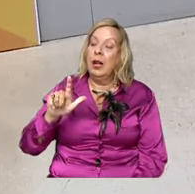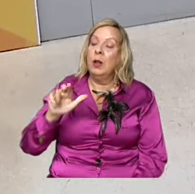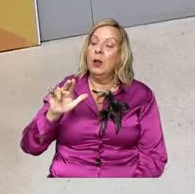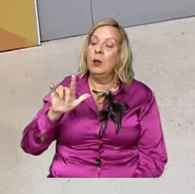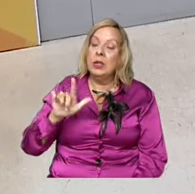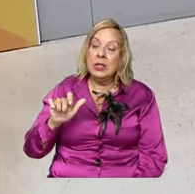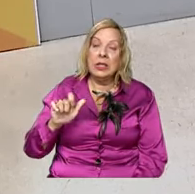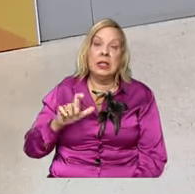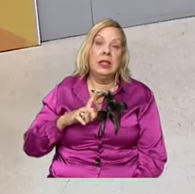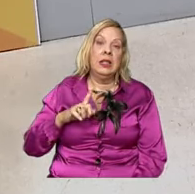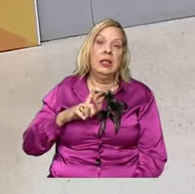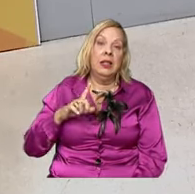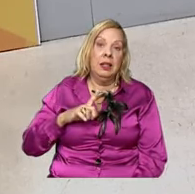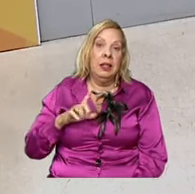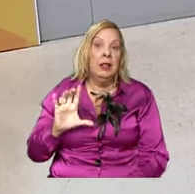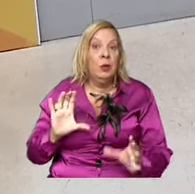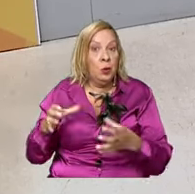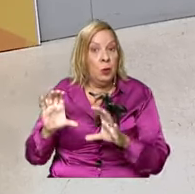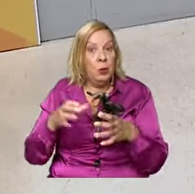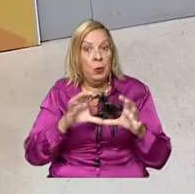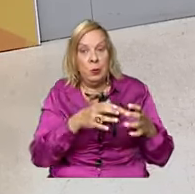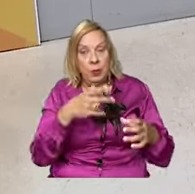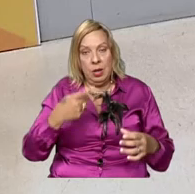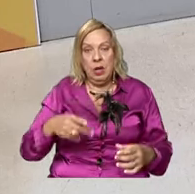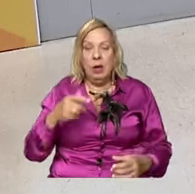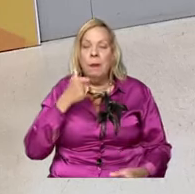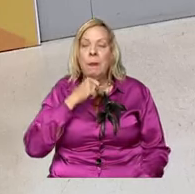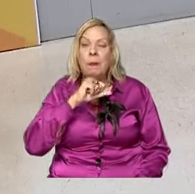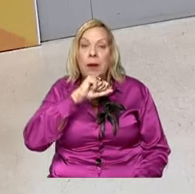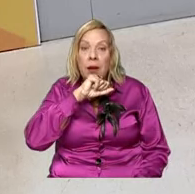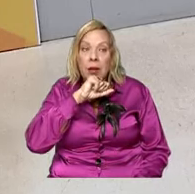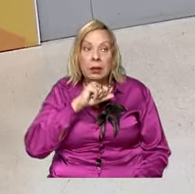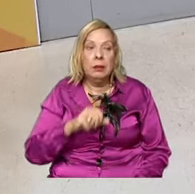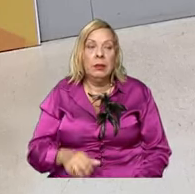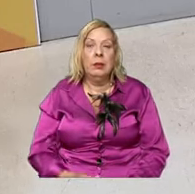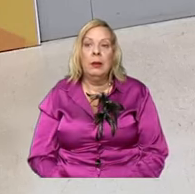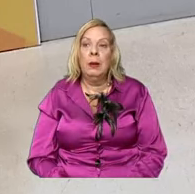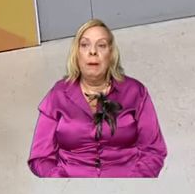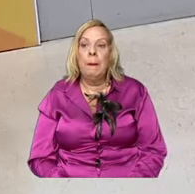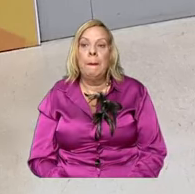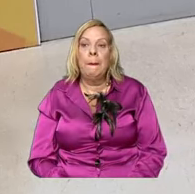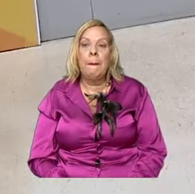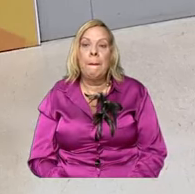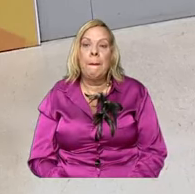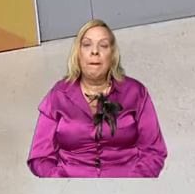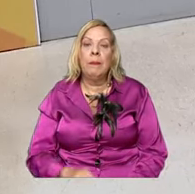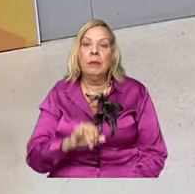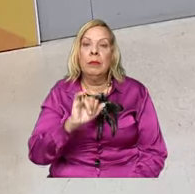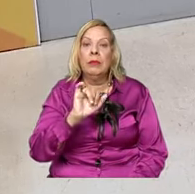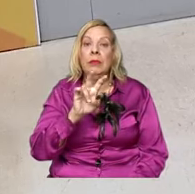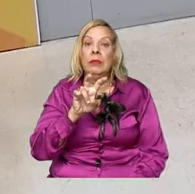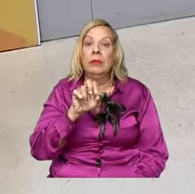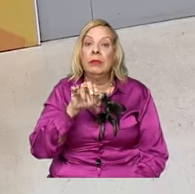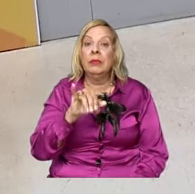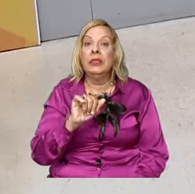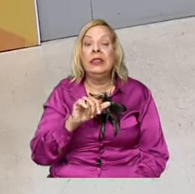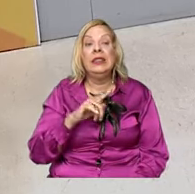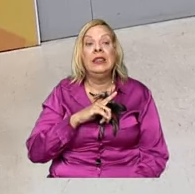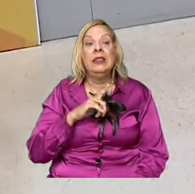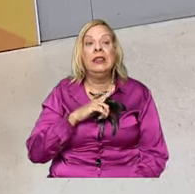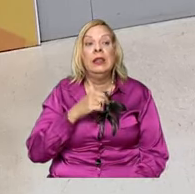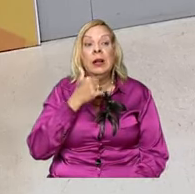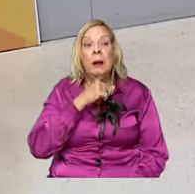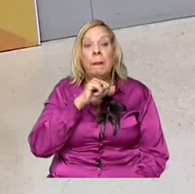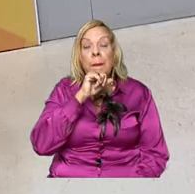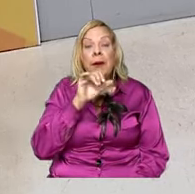Cris, a mãe da Mari. Olha aí! Temos também em memória Dona Ivanil, de mãe de Fabão, né?